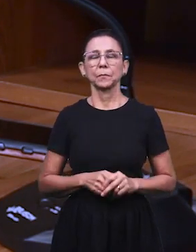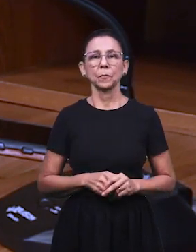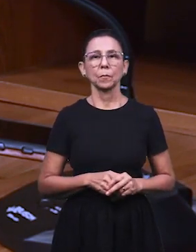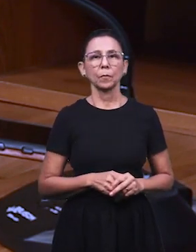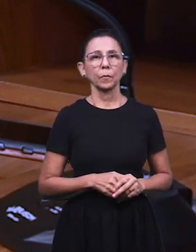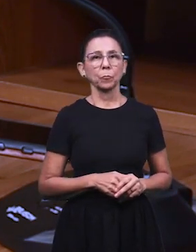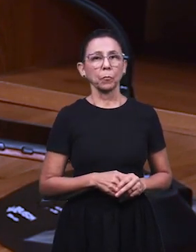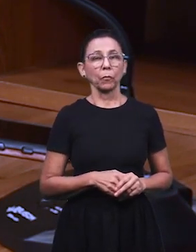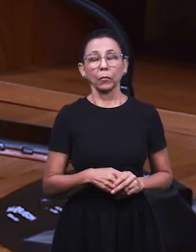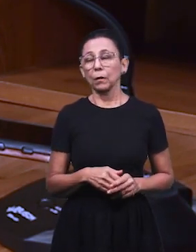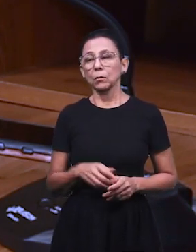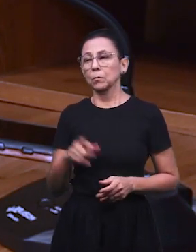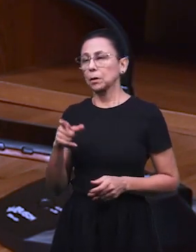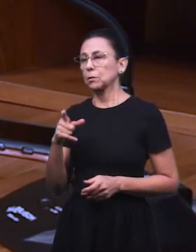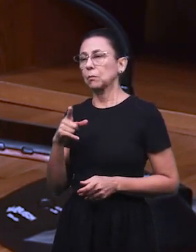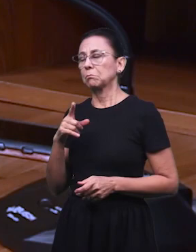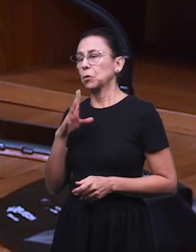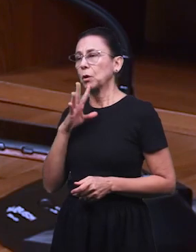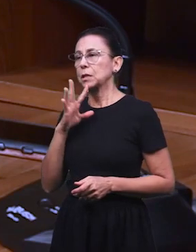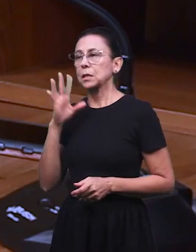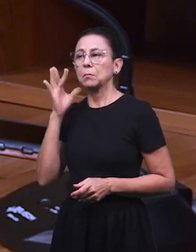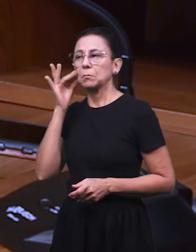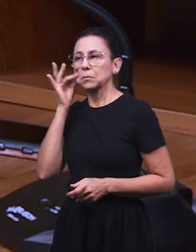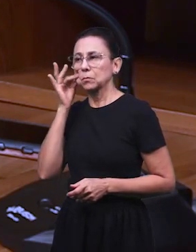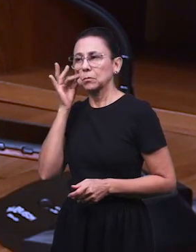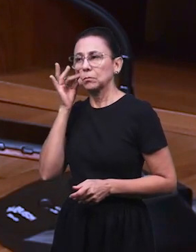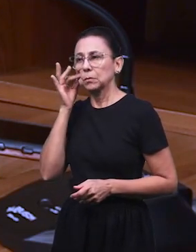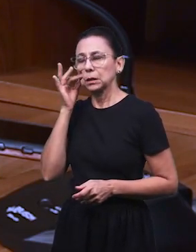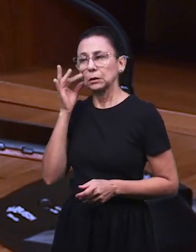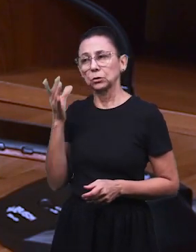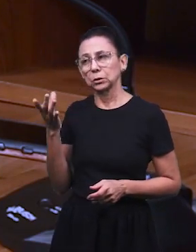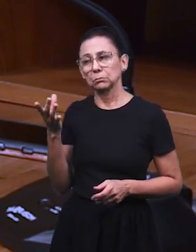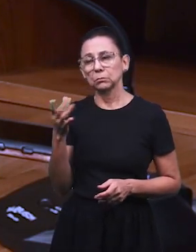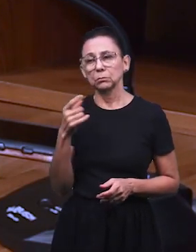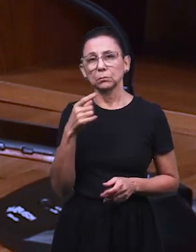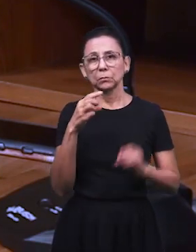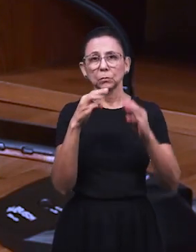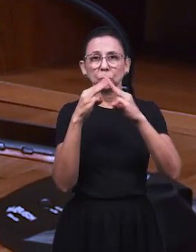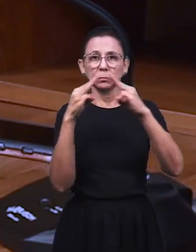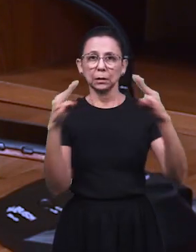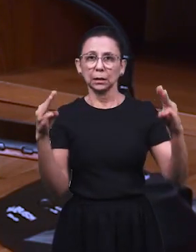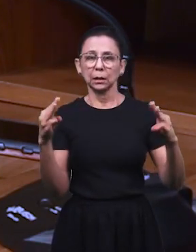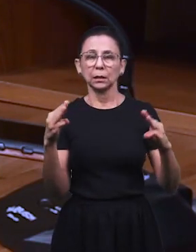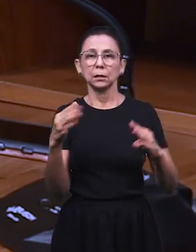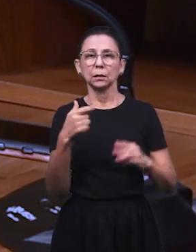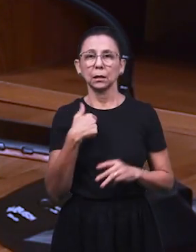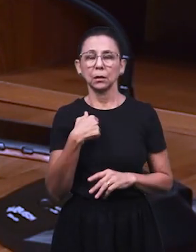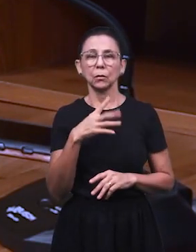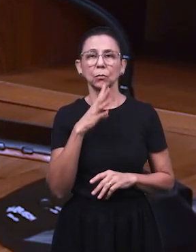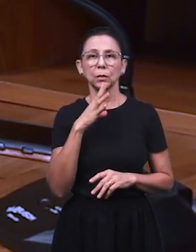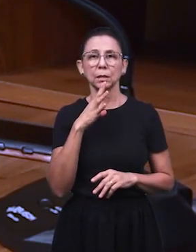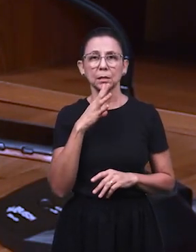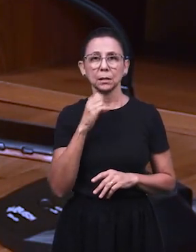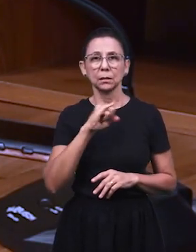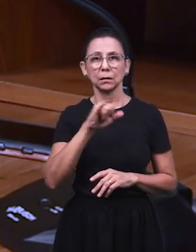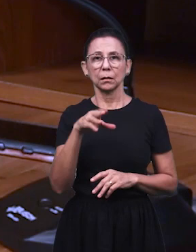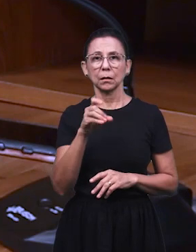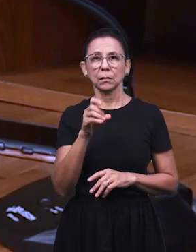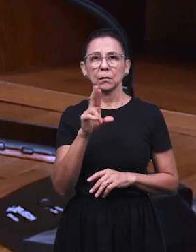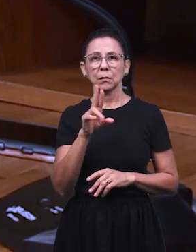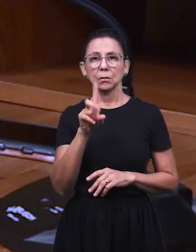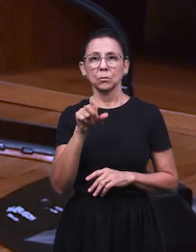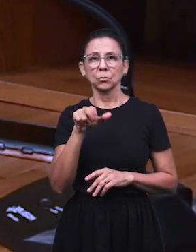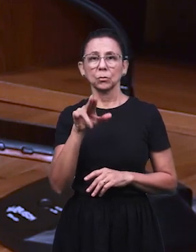vez, eu não conhecia o senhor ainda, assim, pessoalmente, né? Uhum. No Manaim, eu conheci a Jordânia, que hoje trabalha na parte